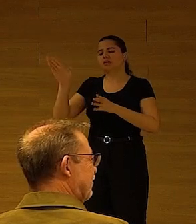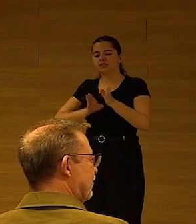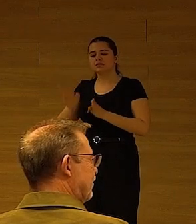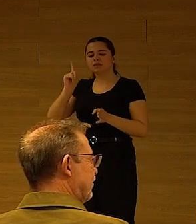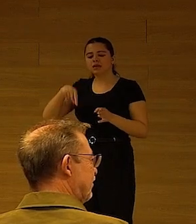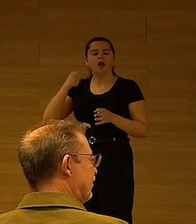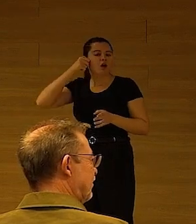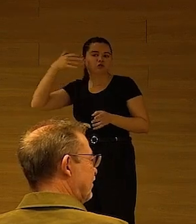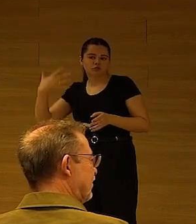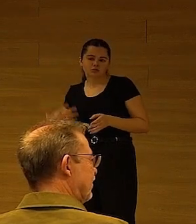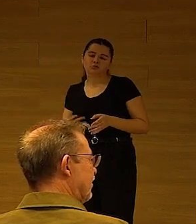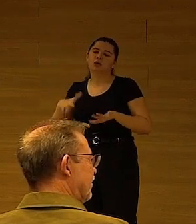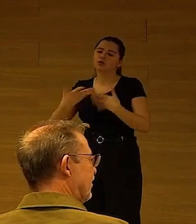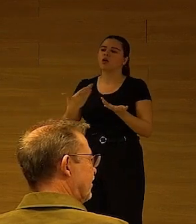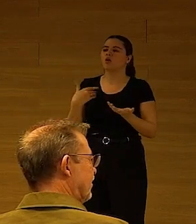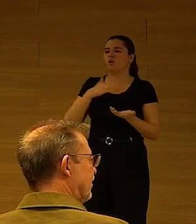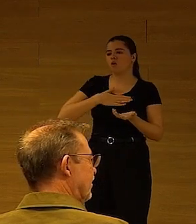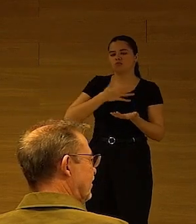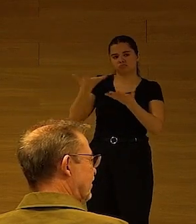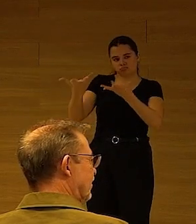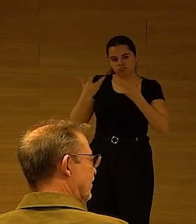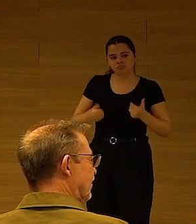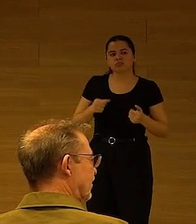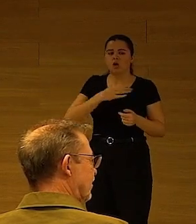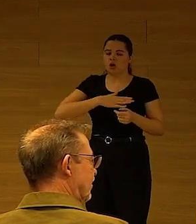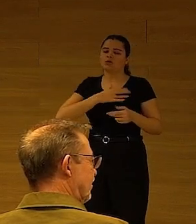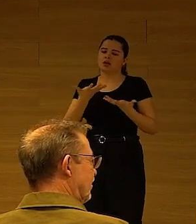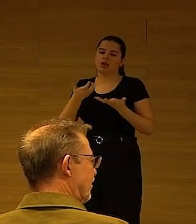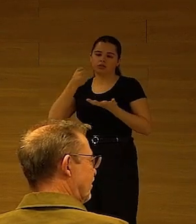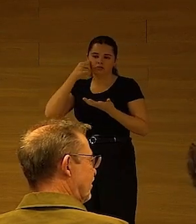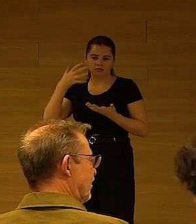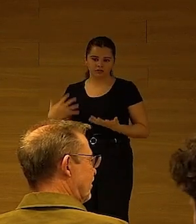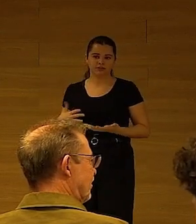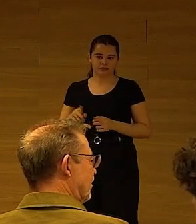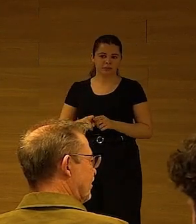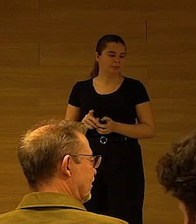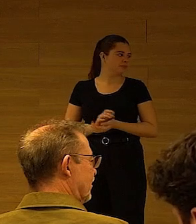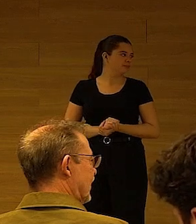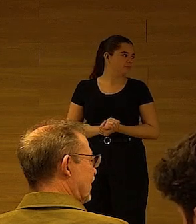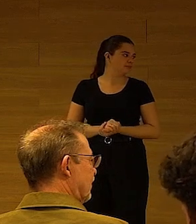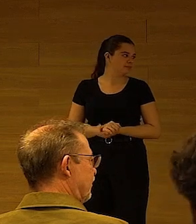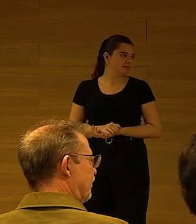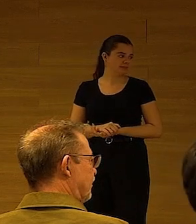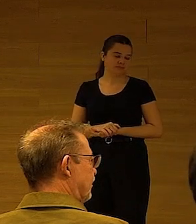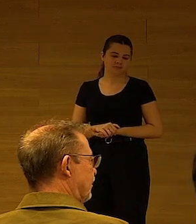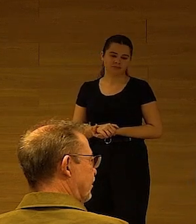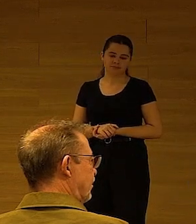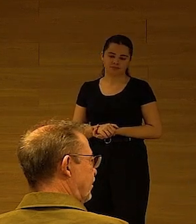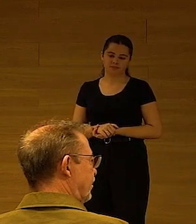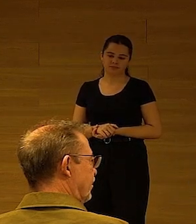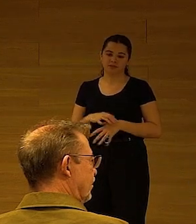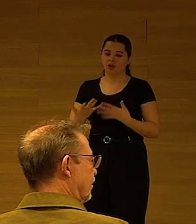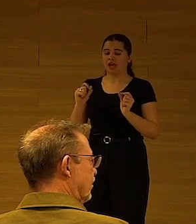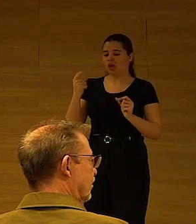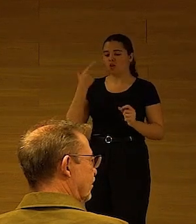que é a autodescrição, e convido os presentes, se quiserem, se sentirem à vontade, de se autodescreverem também. Então, para quem não pode me